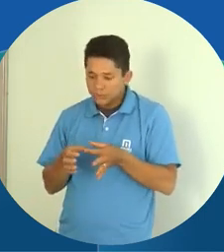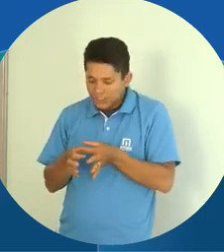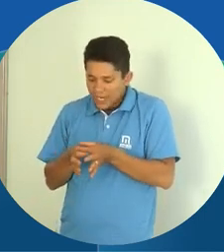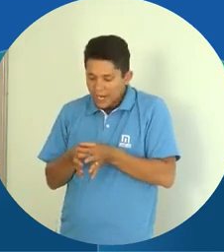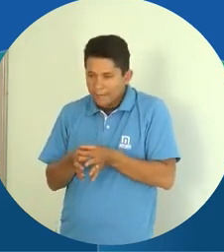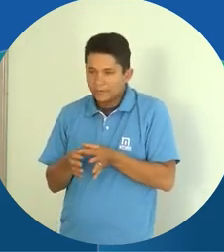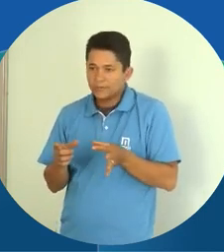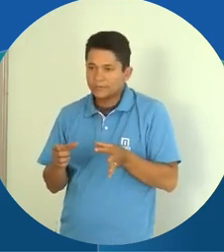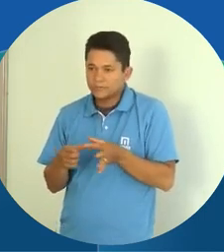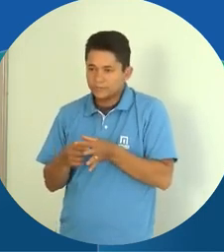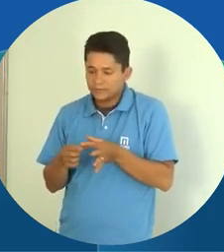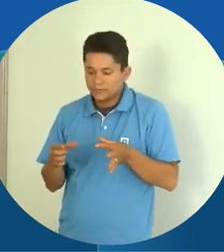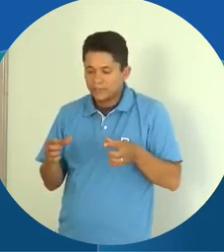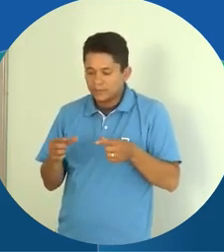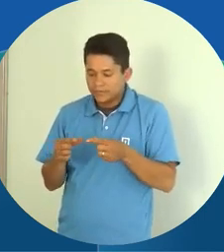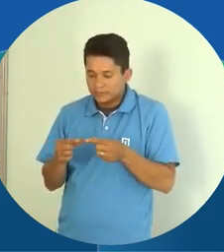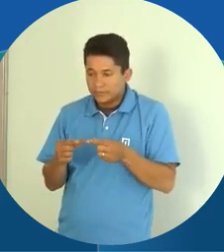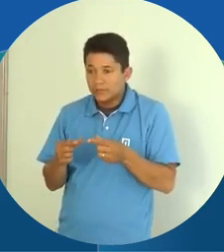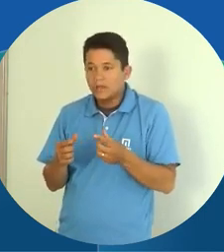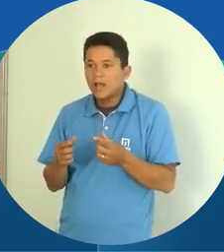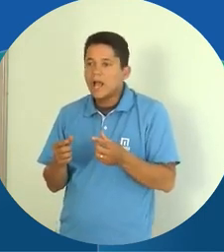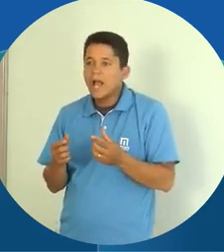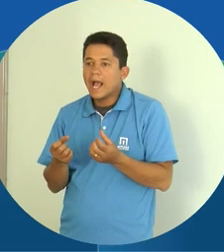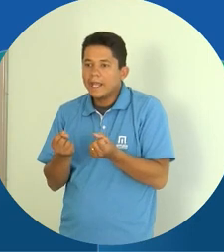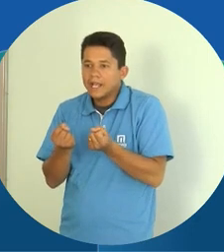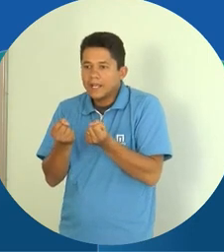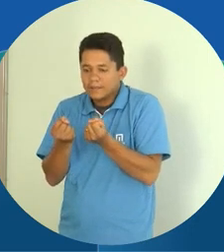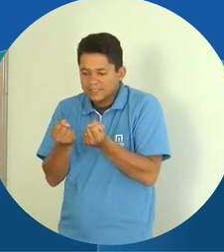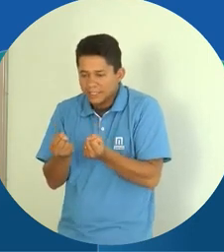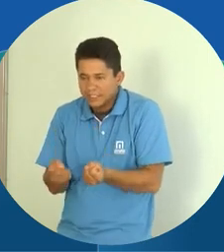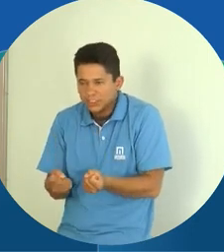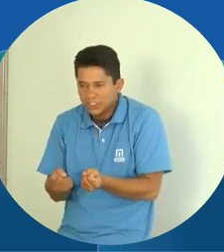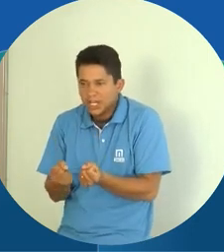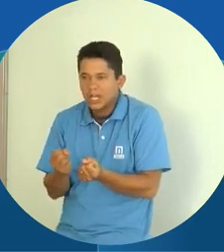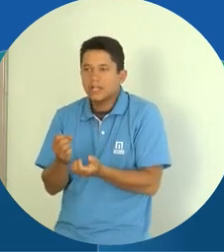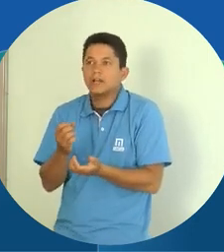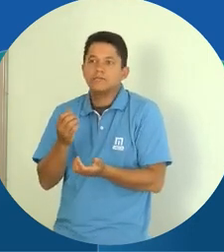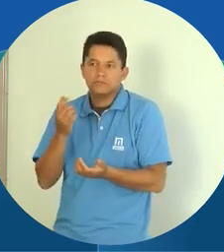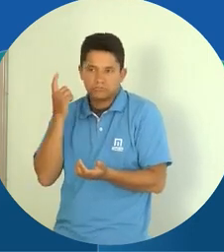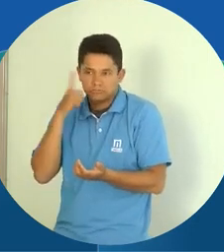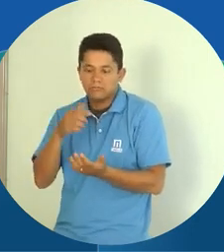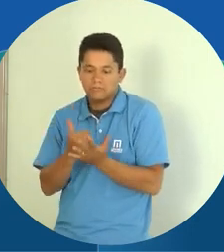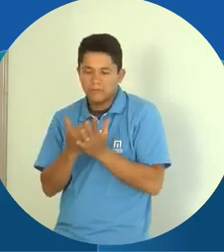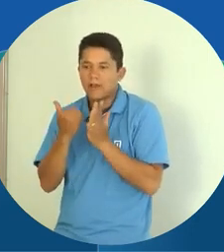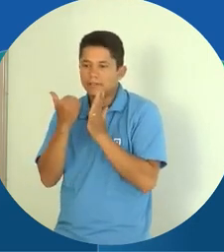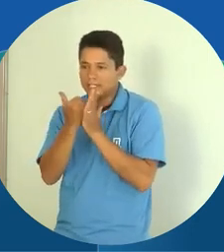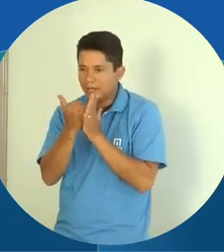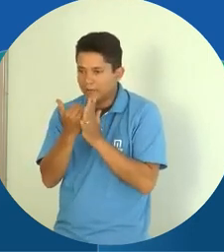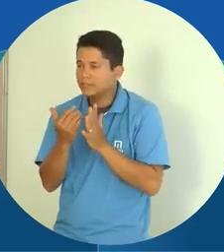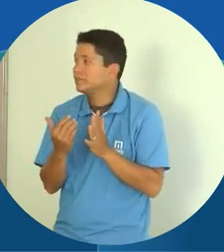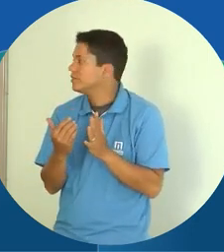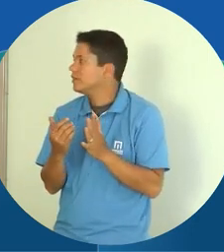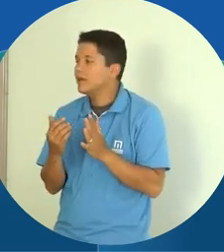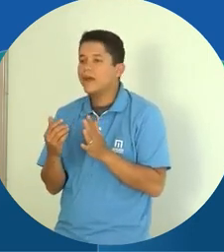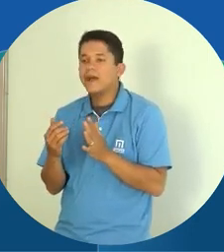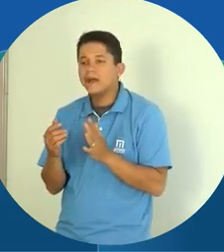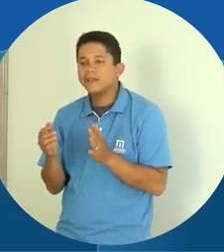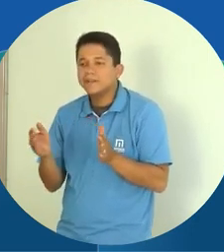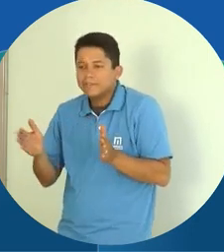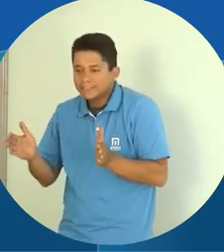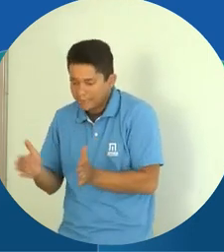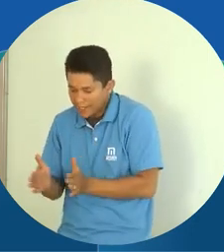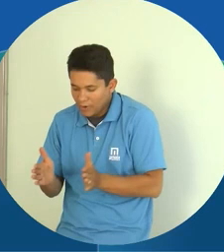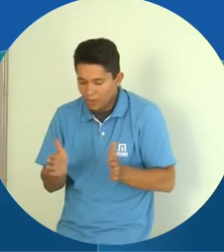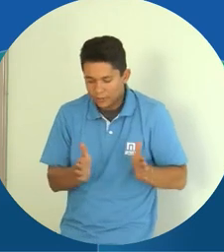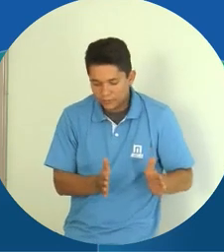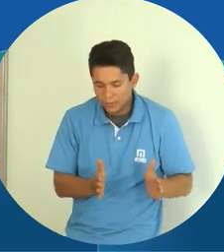de capacidade de carga relativamente alta para o seu diâmetro, nos traduz em blocos menores e